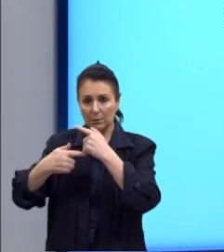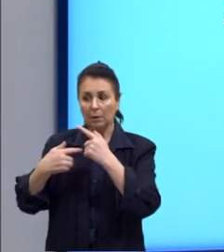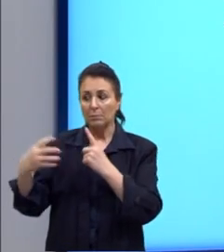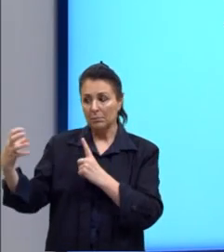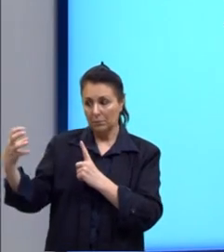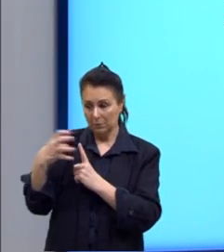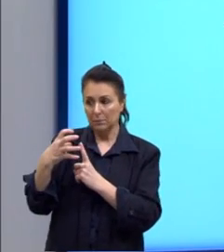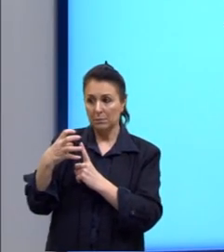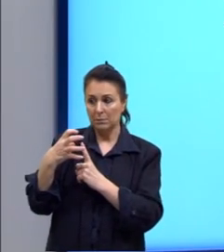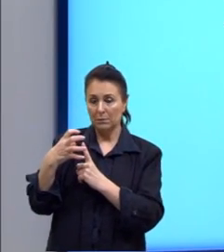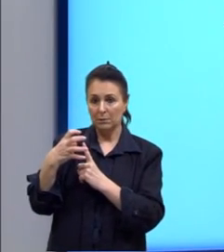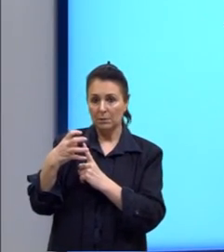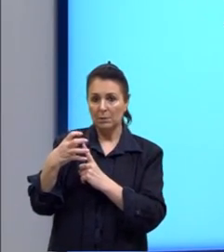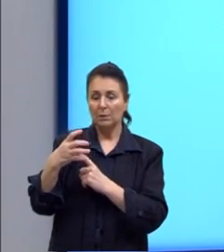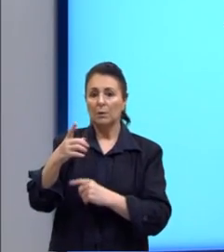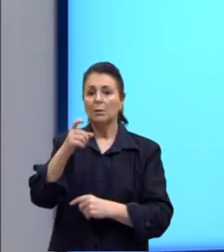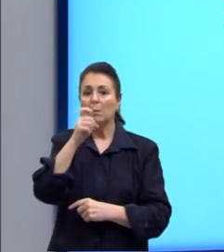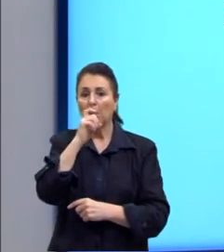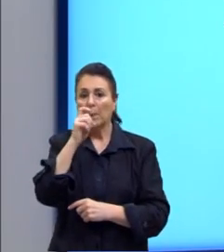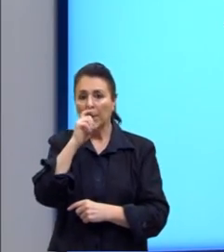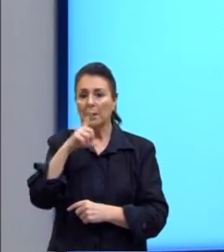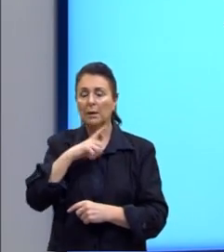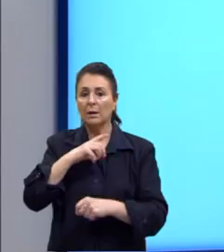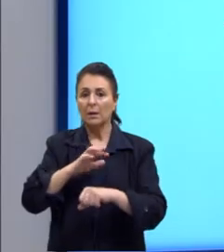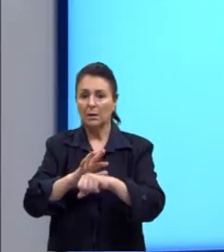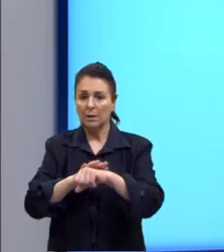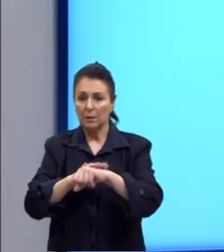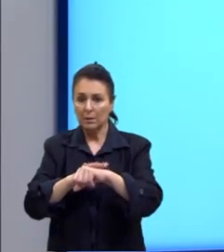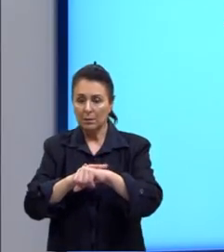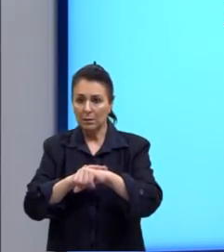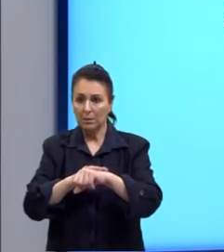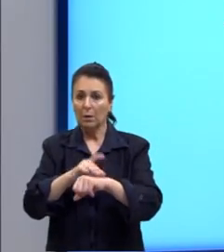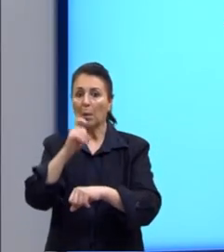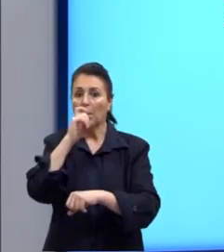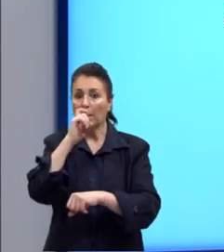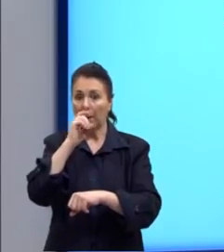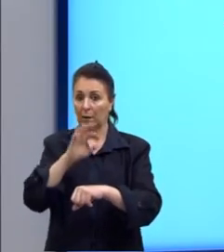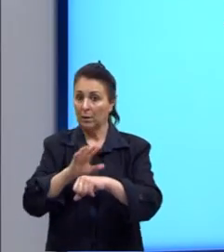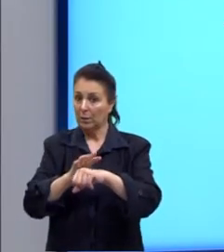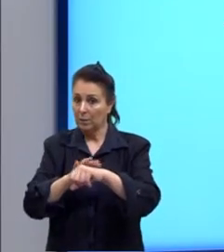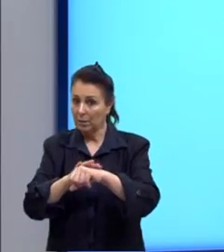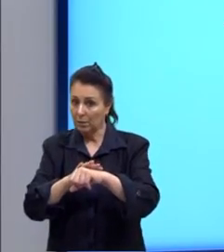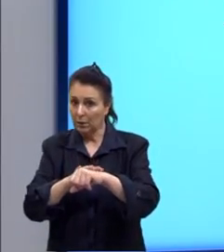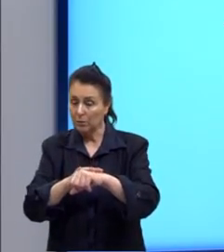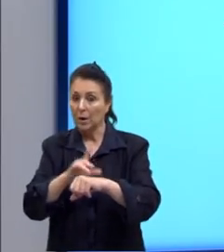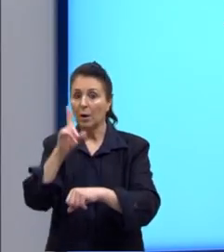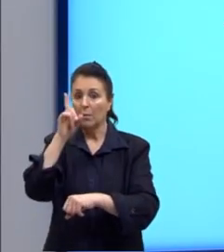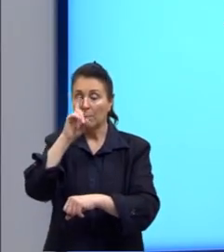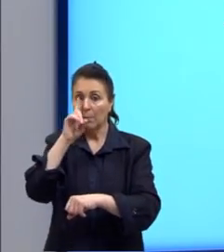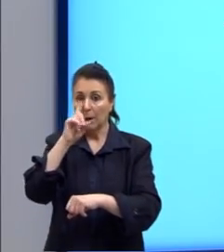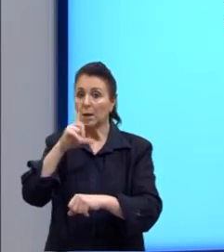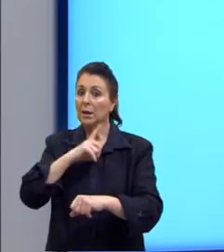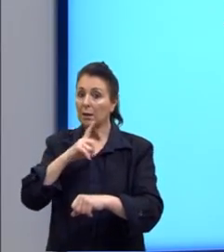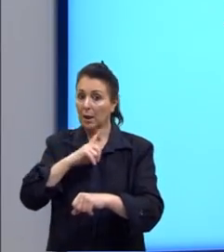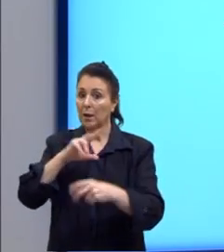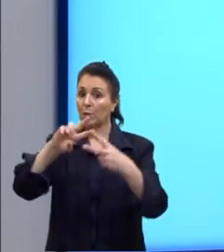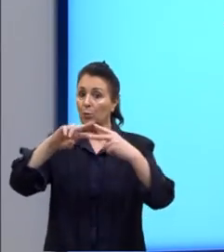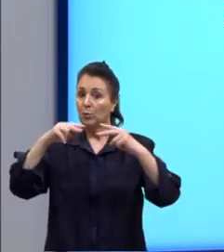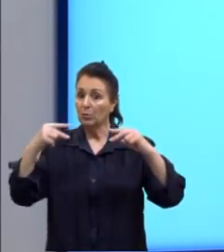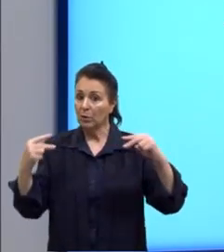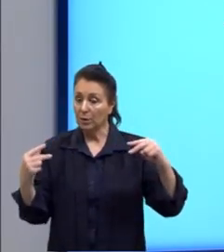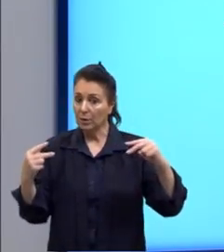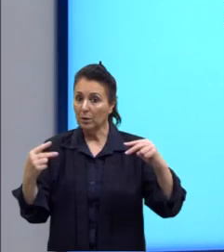afetada e quando o pai acometido pela doença o pai acometido pela doença e a mãe portadora do Gene